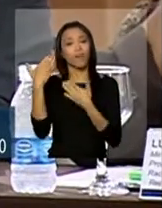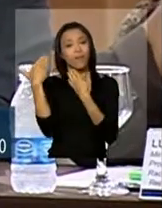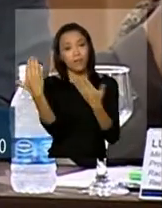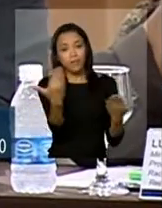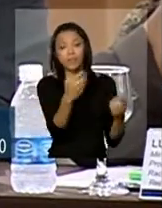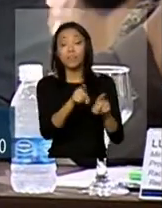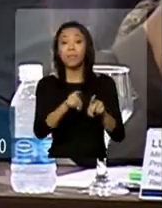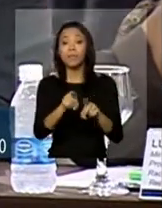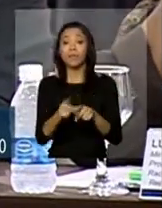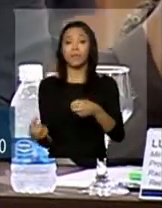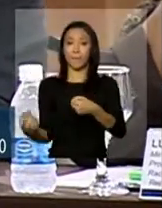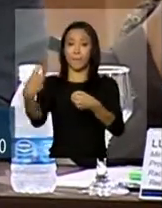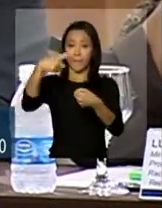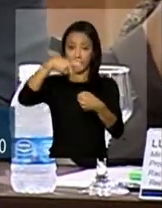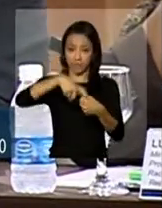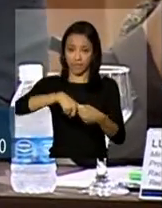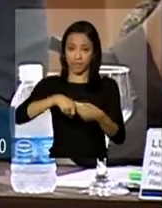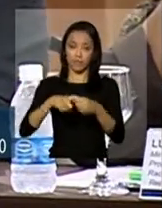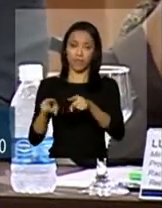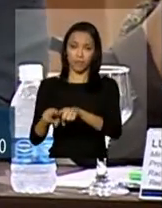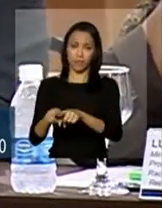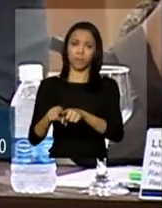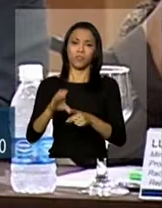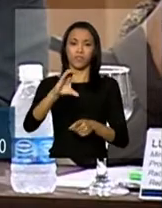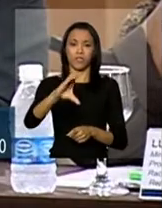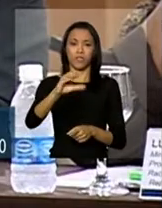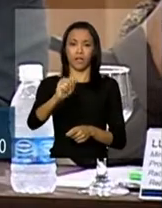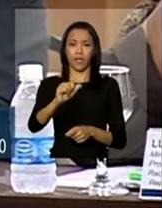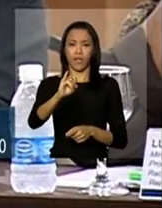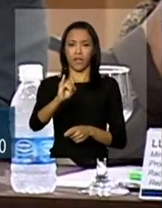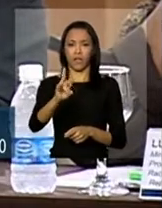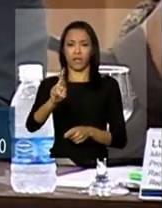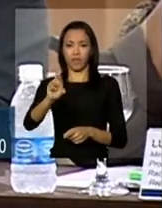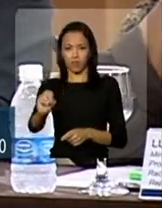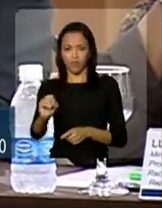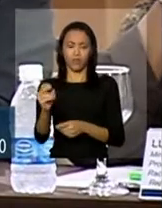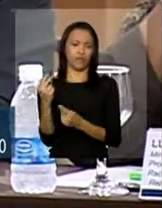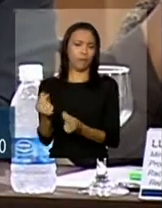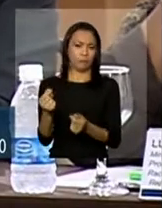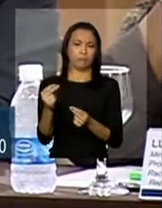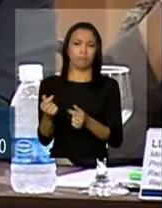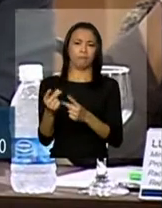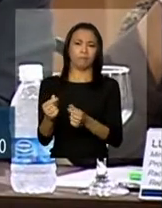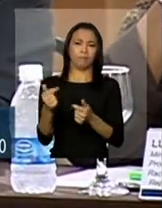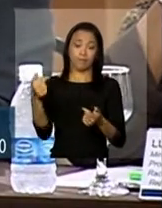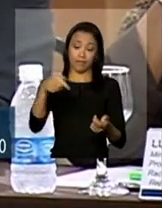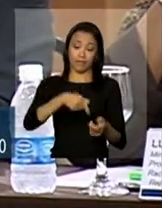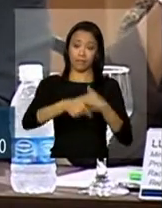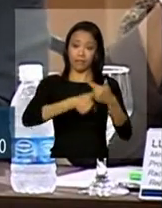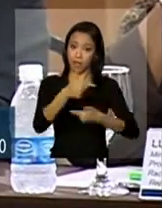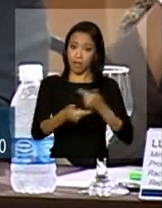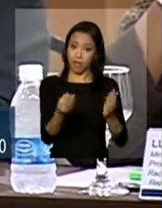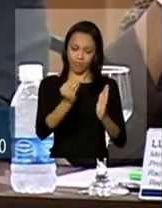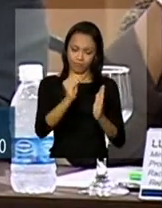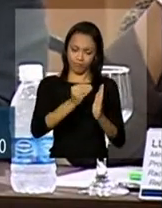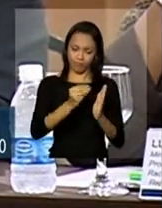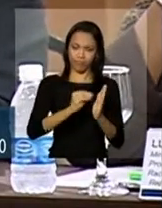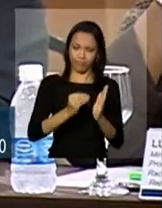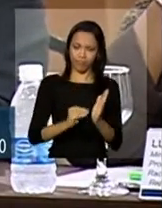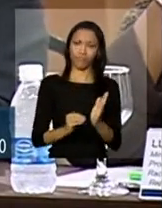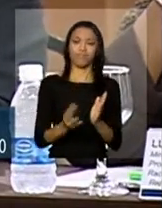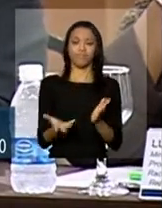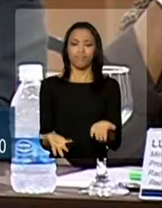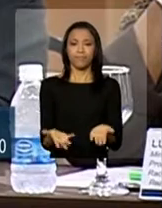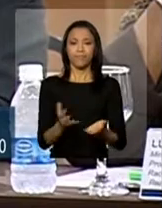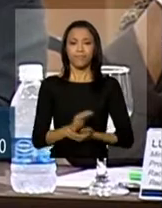parceiros da ICPD, os parceiros de Cairo, os parceiros históricos desta agenda. É